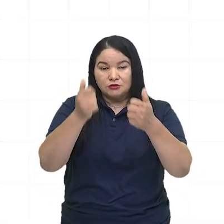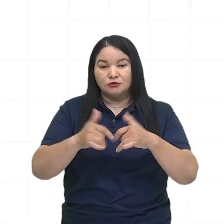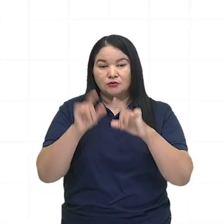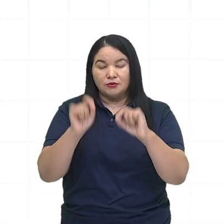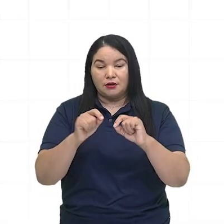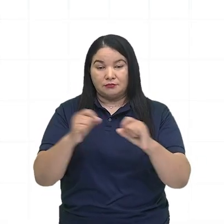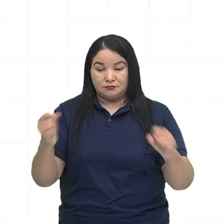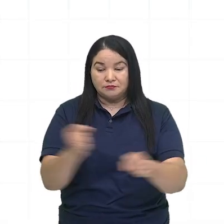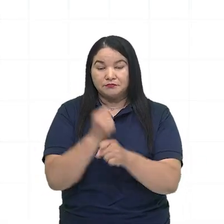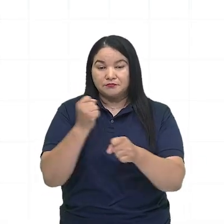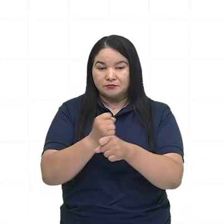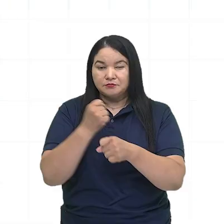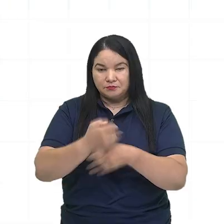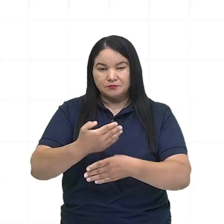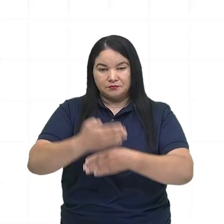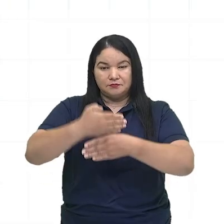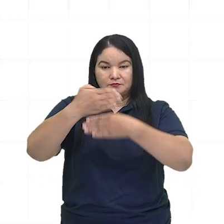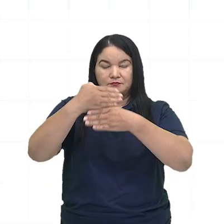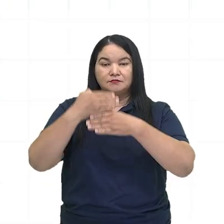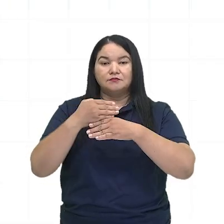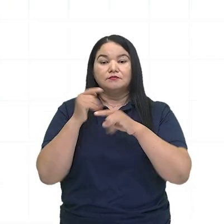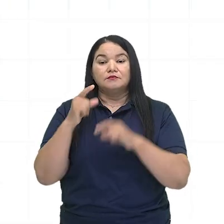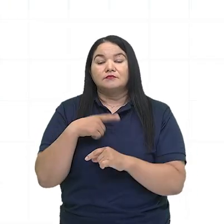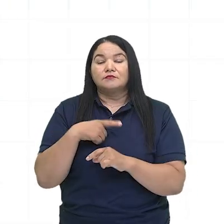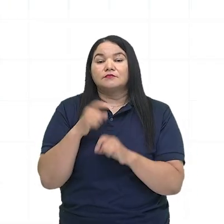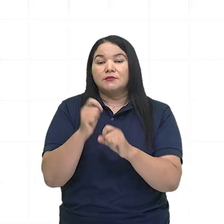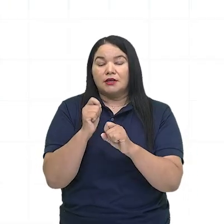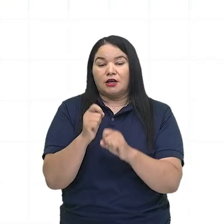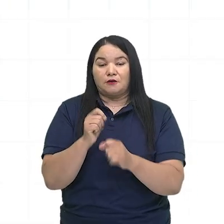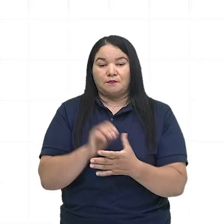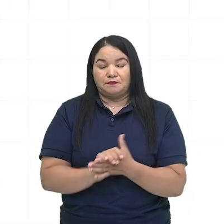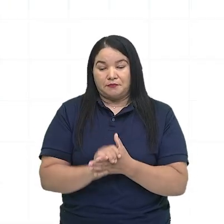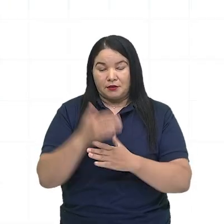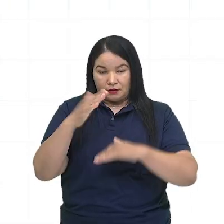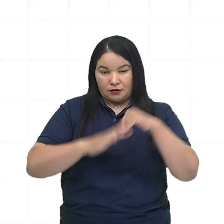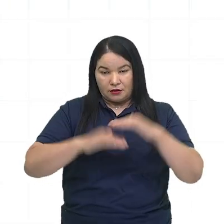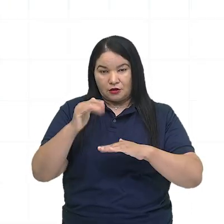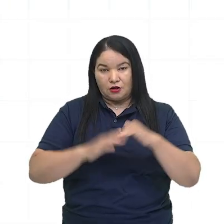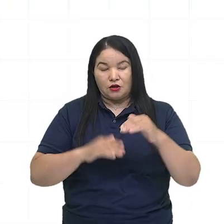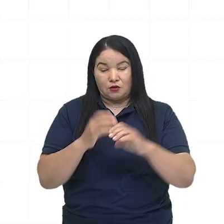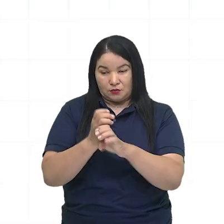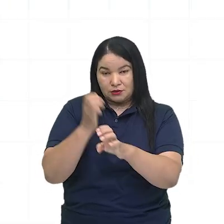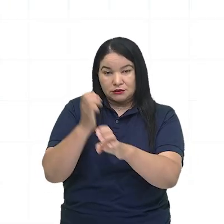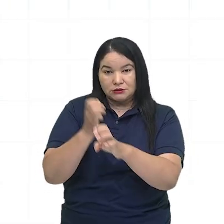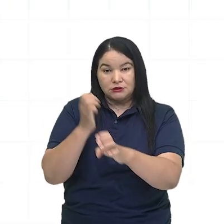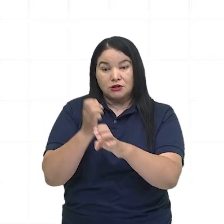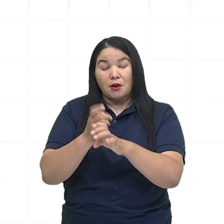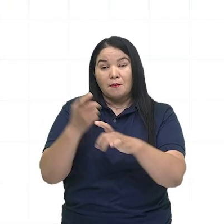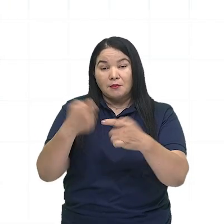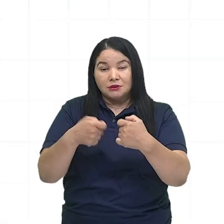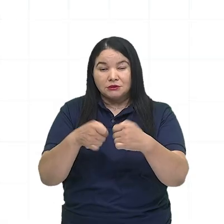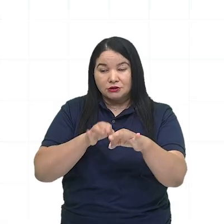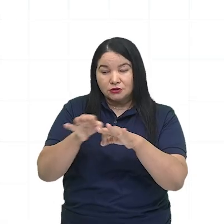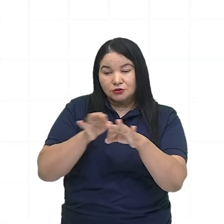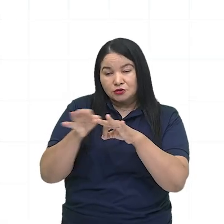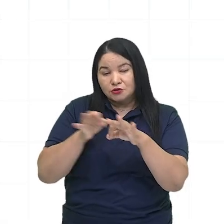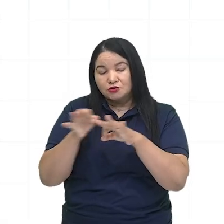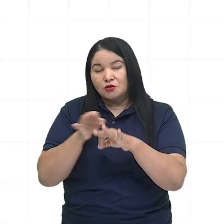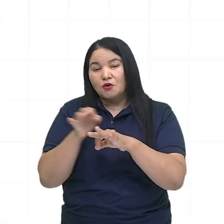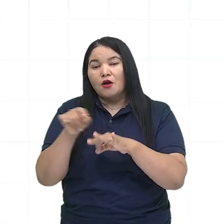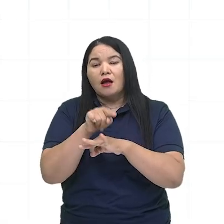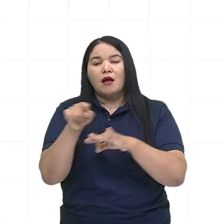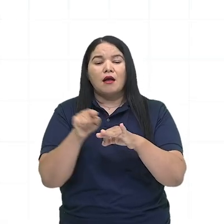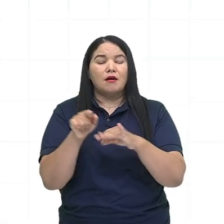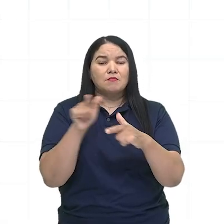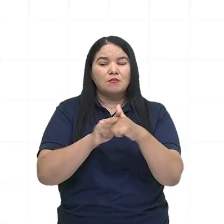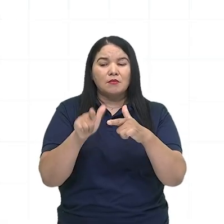construção civil. Vejam aí que esses engenheiros, eles precisam levar em conta os riscos de terremotos